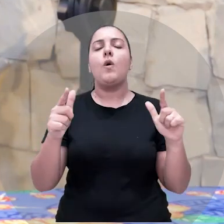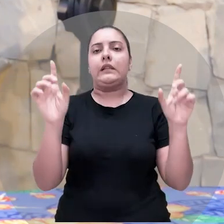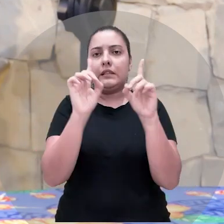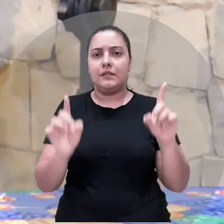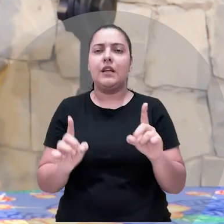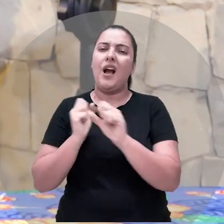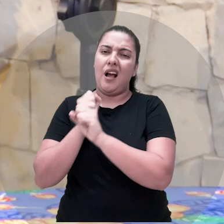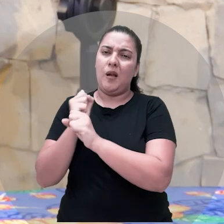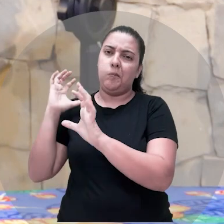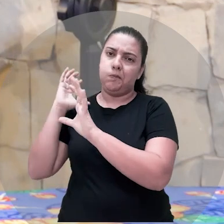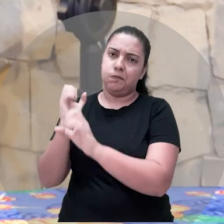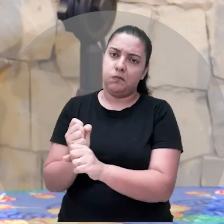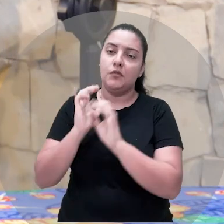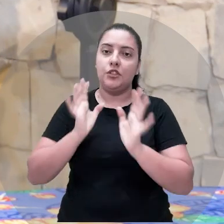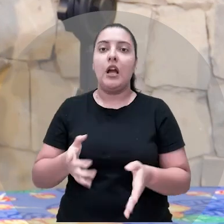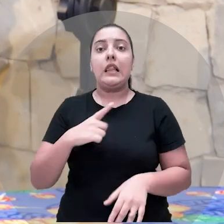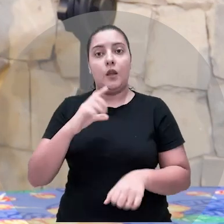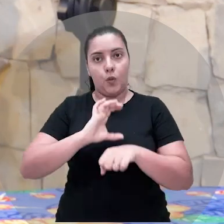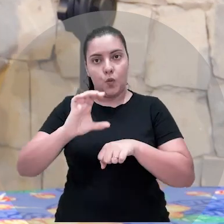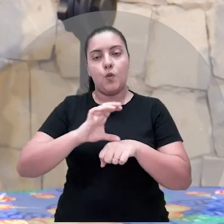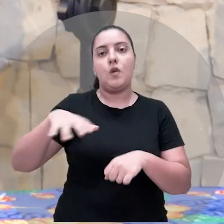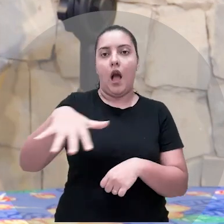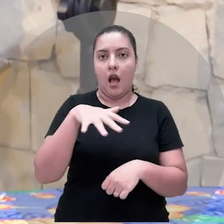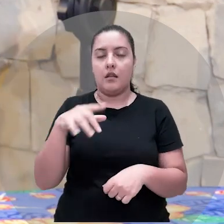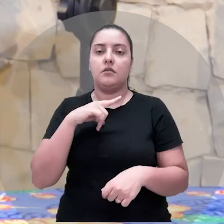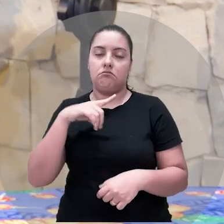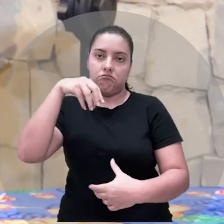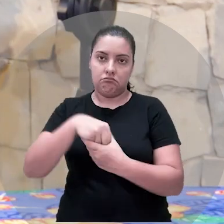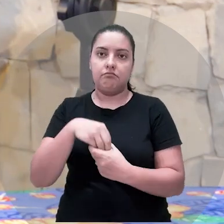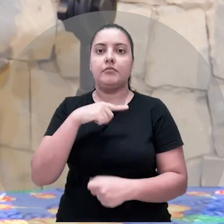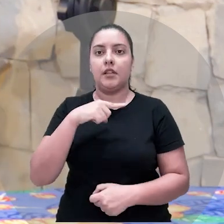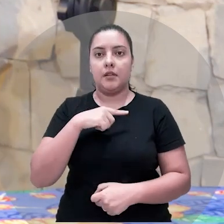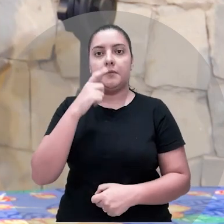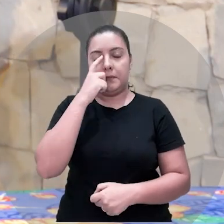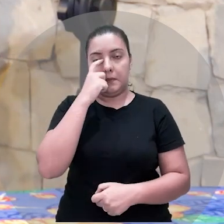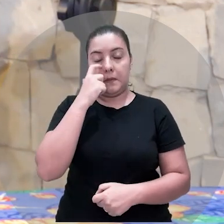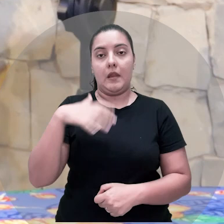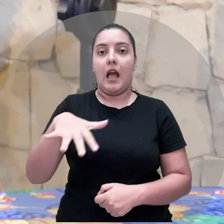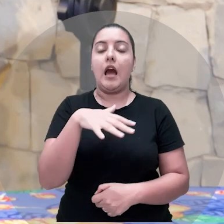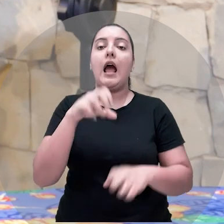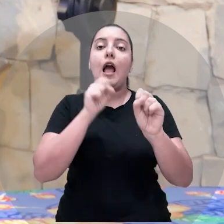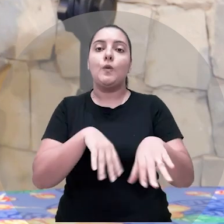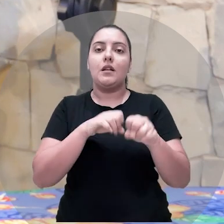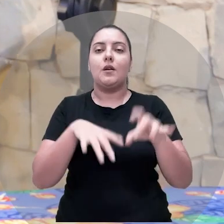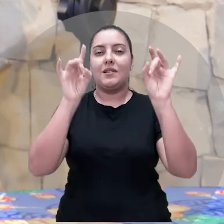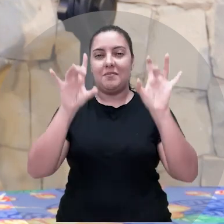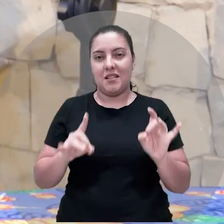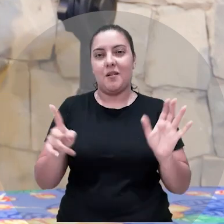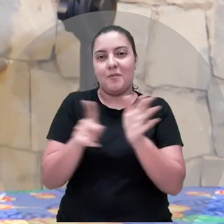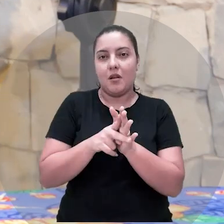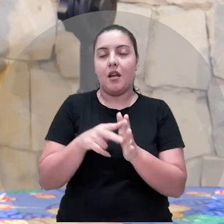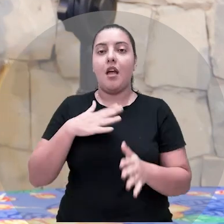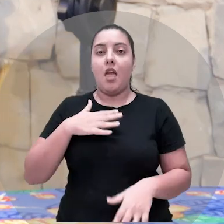outros transtornos também alguns anos tenho cursos né dentro dessa área da área da Educação Especial